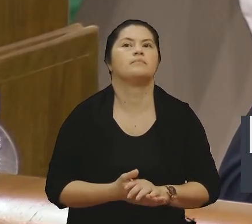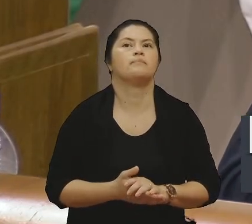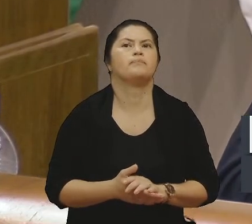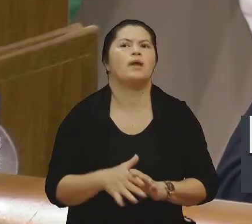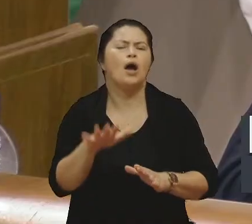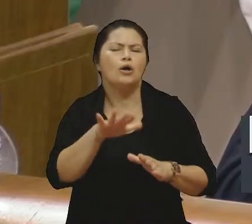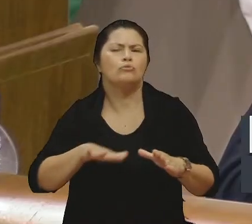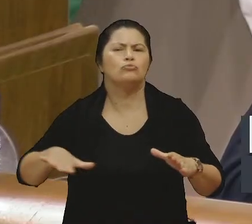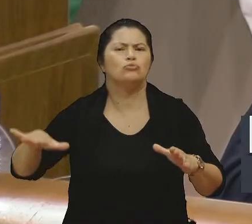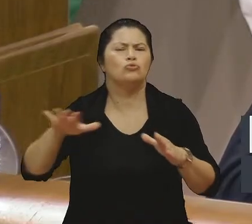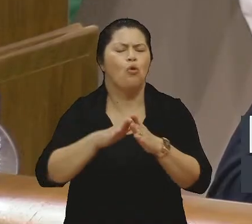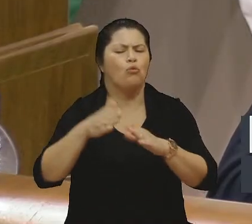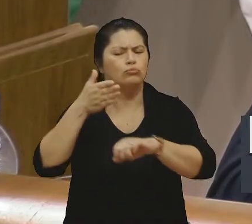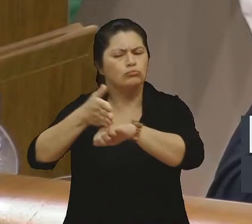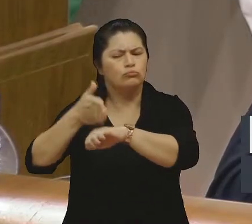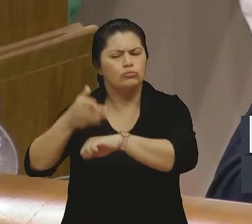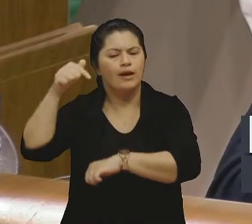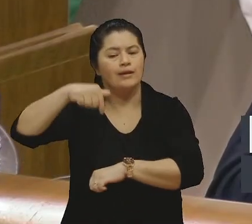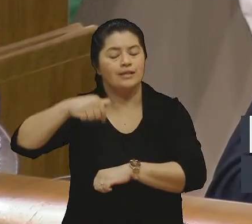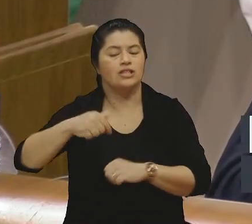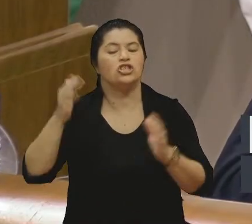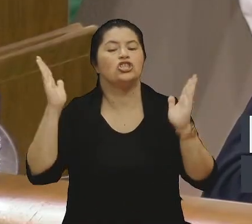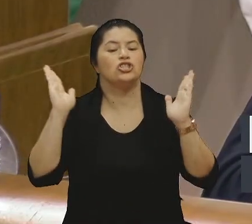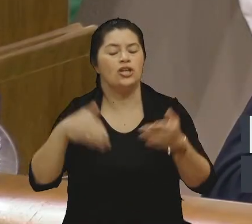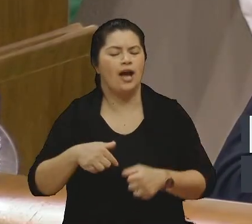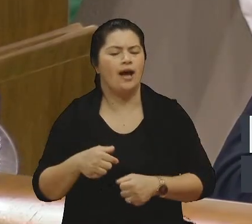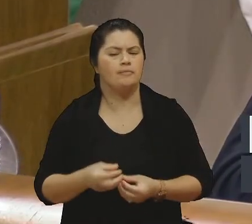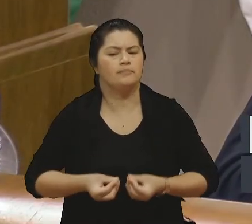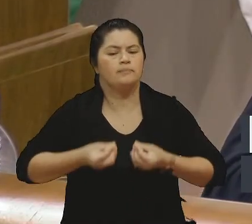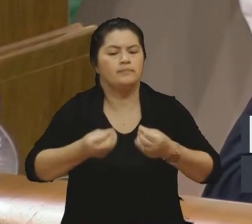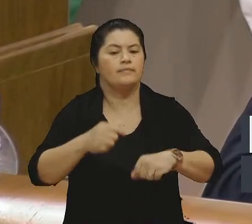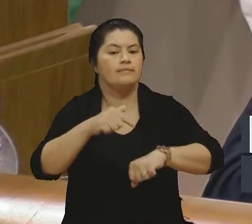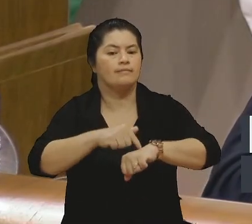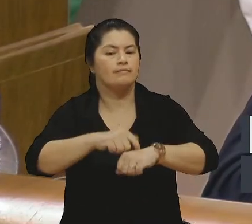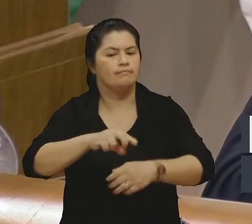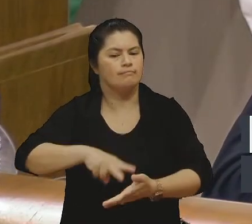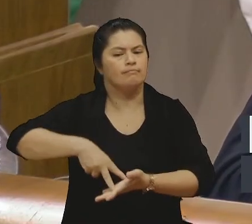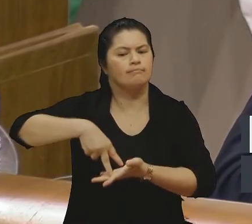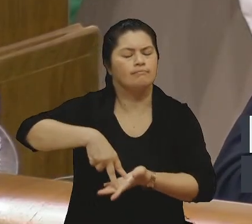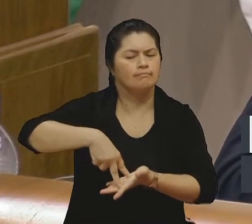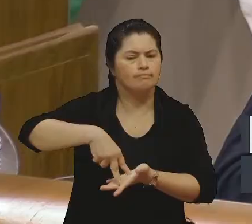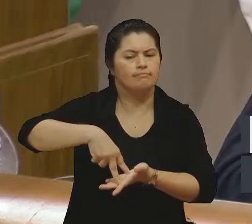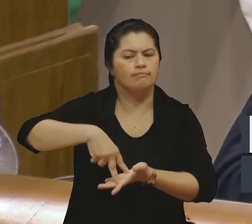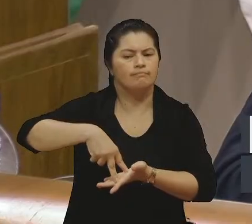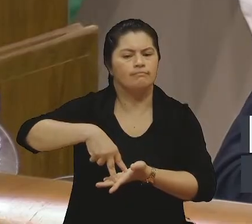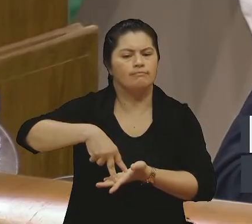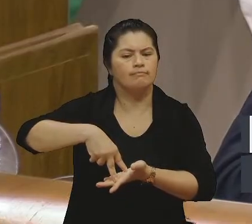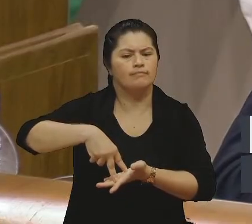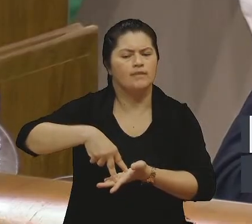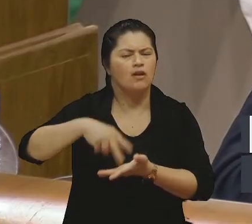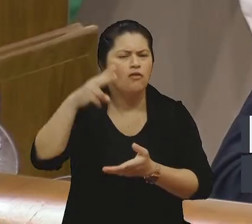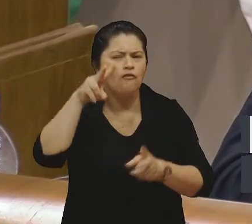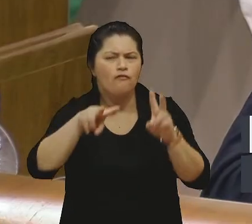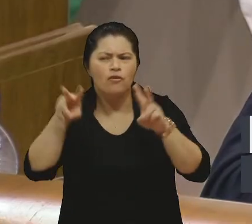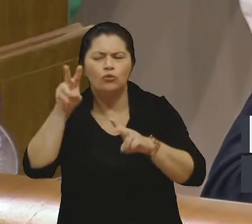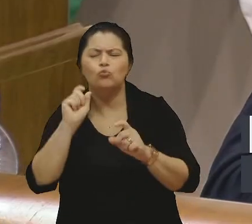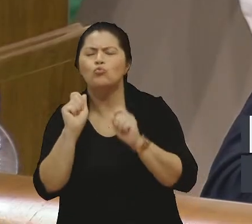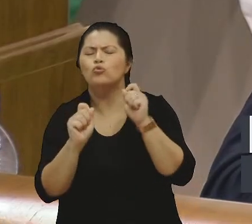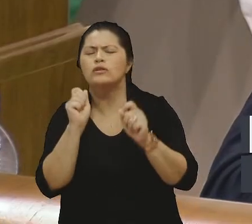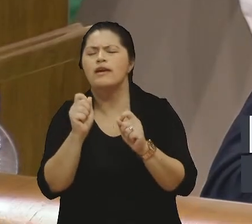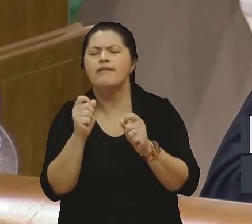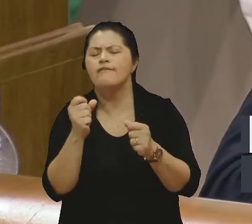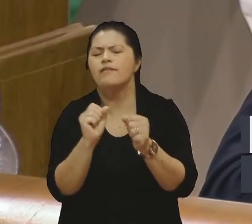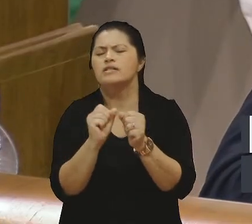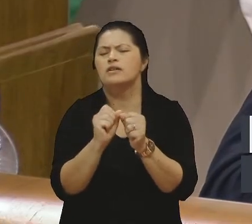Todos, né, que estão presentes aqui, como o Thiago falou, dedicando tempo para estar presente e vendo o que está sendo feito de coisas novas,